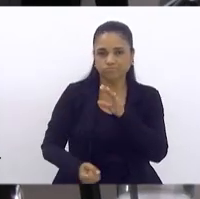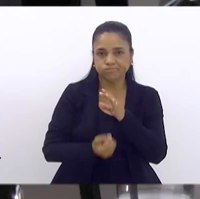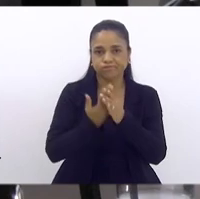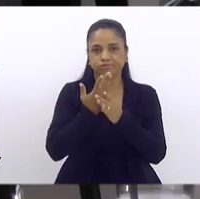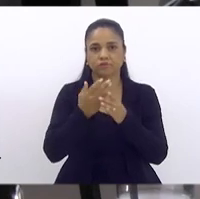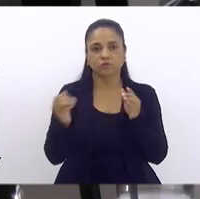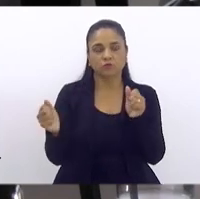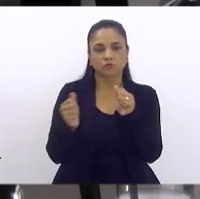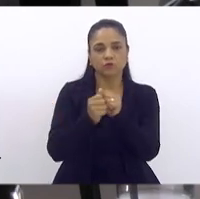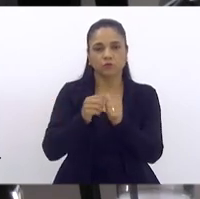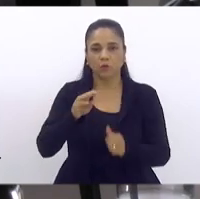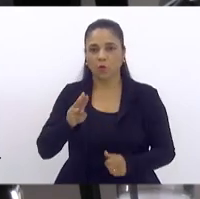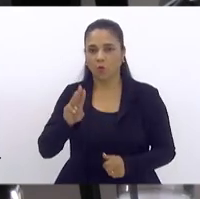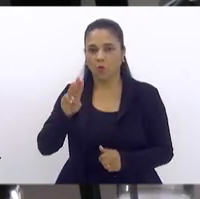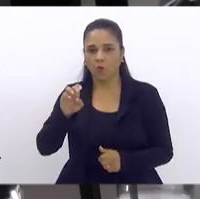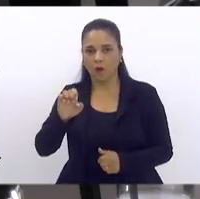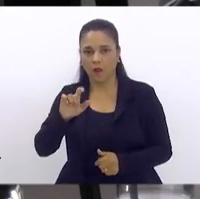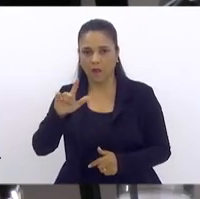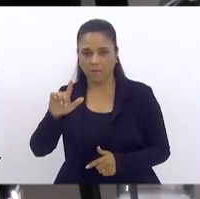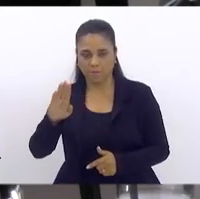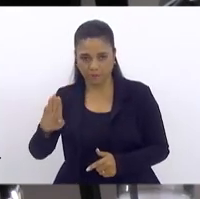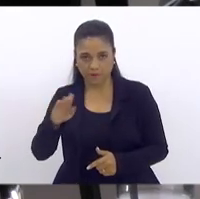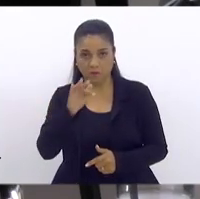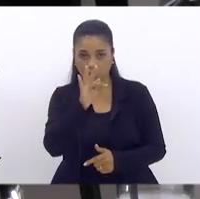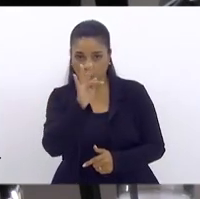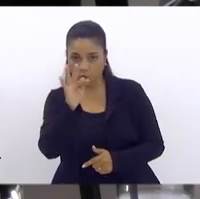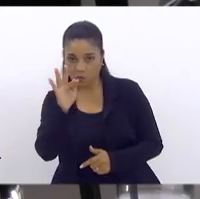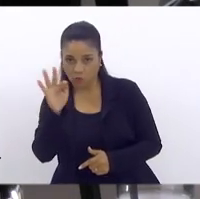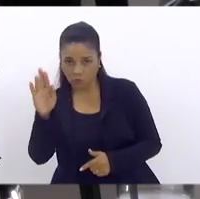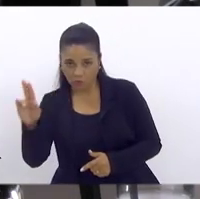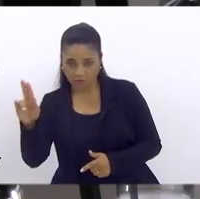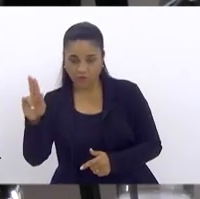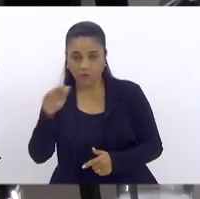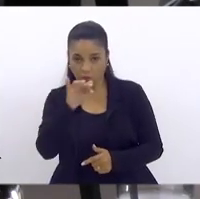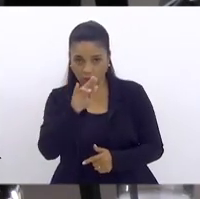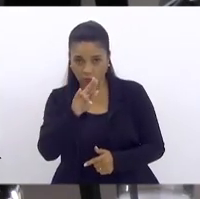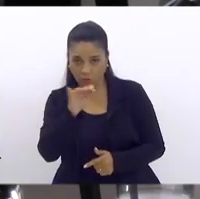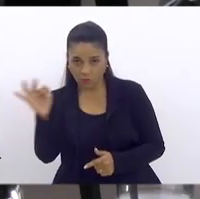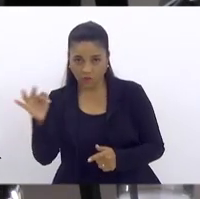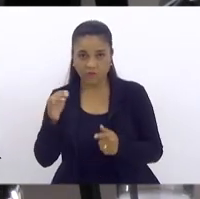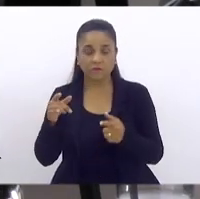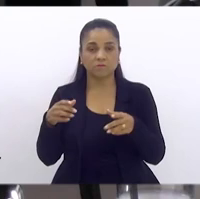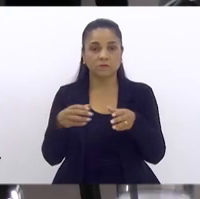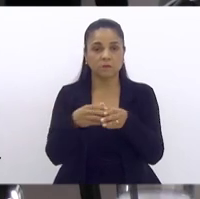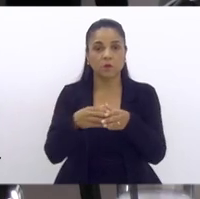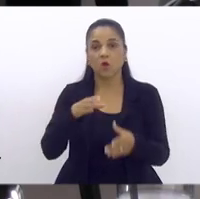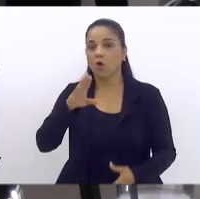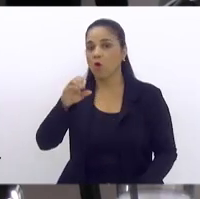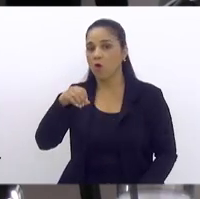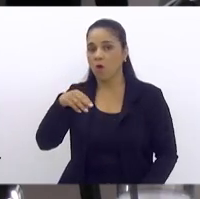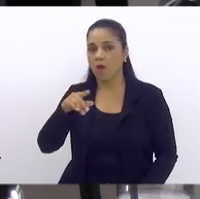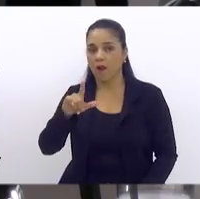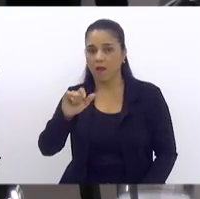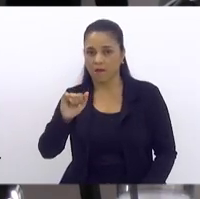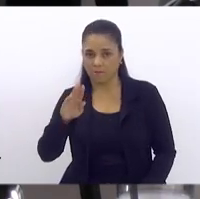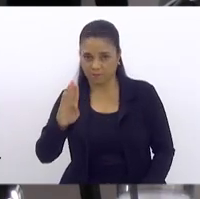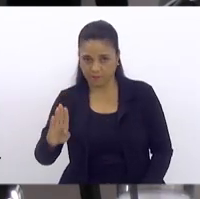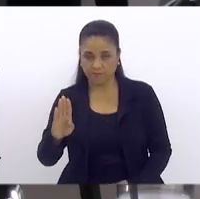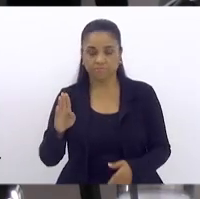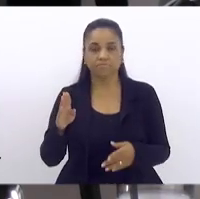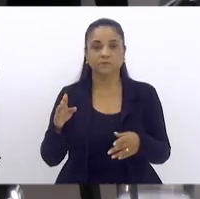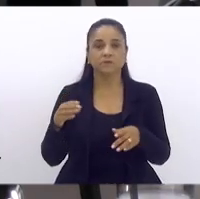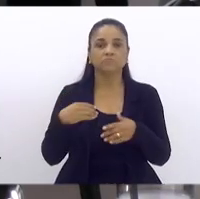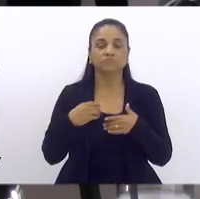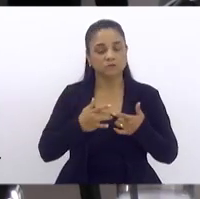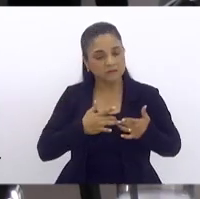a colegas da UF, do Laboratório de Comunicação, Culturas Políticas e Economia da Colaboração, que é o COLAB, e a gente se